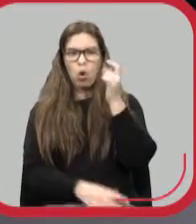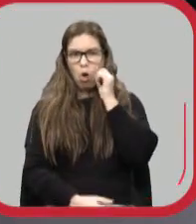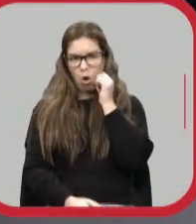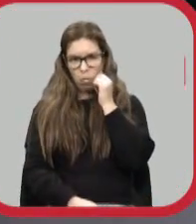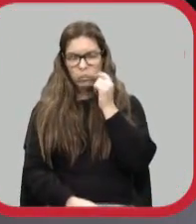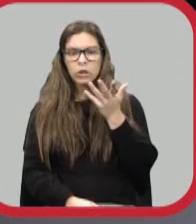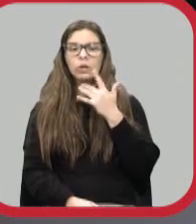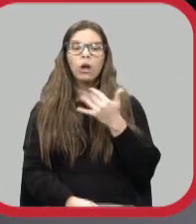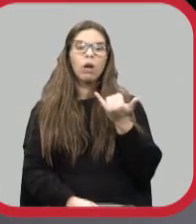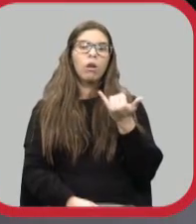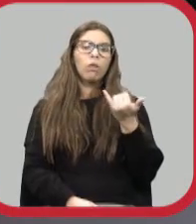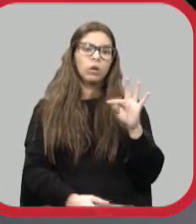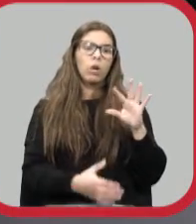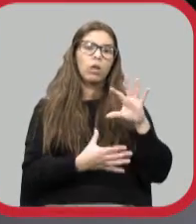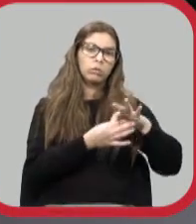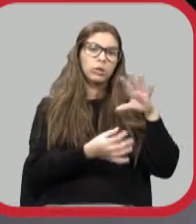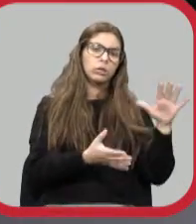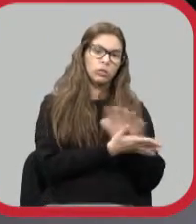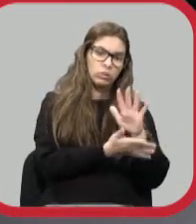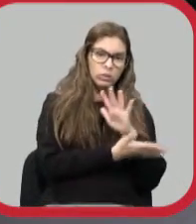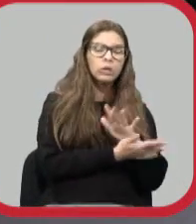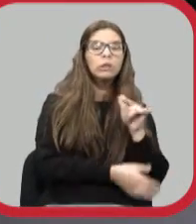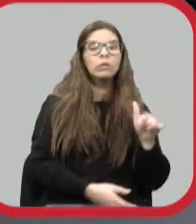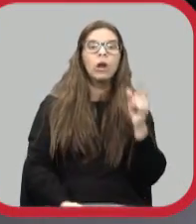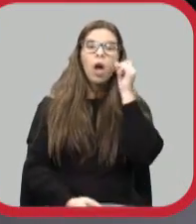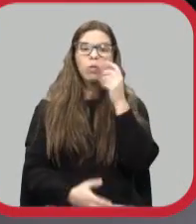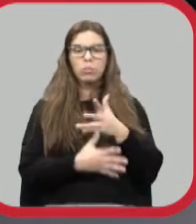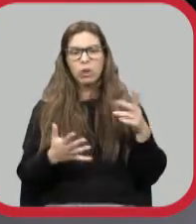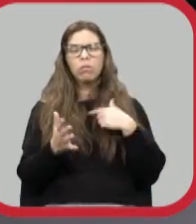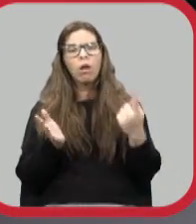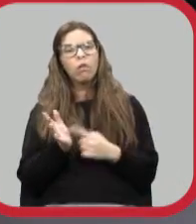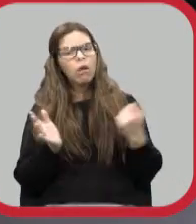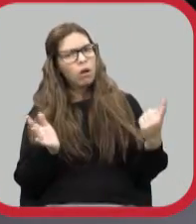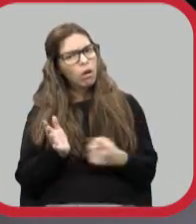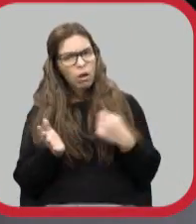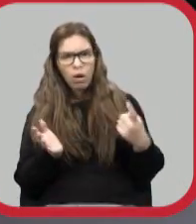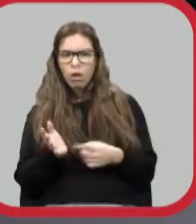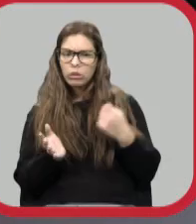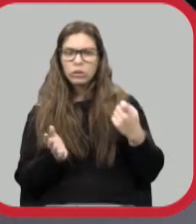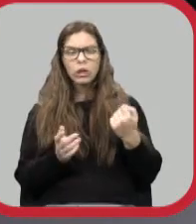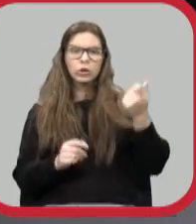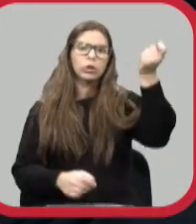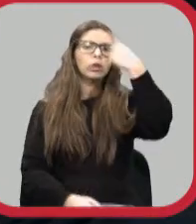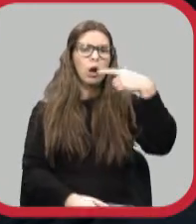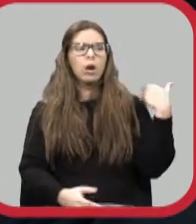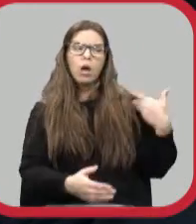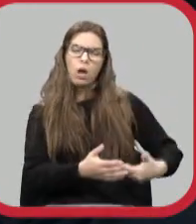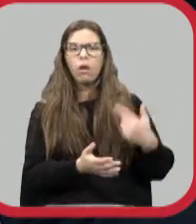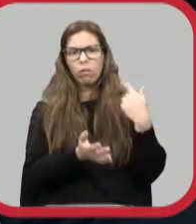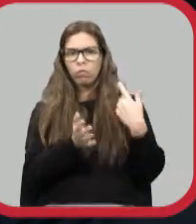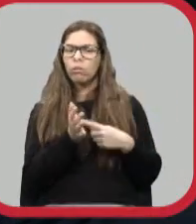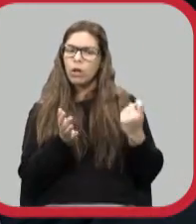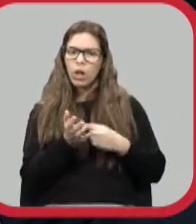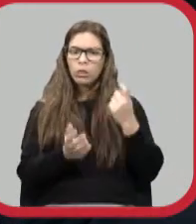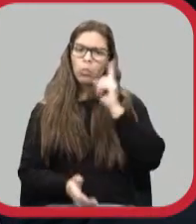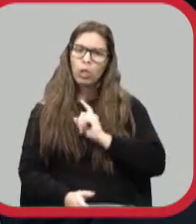que 24 das 25 redações são lideradas por homens, há muita história que fica por contar. Resumidamente, metade da história. Porque, na verdade,